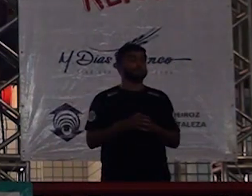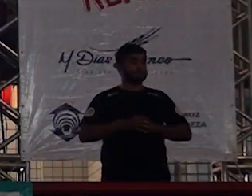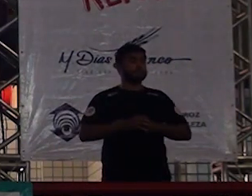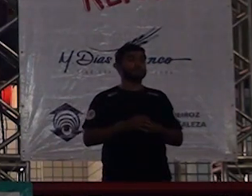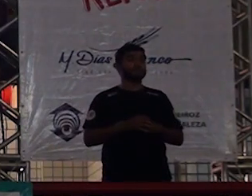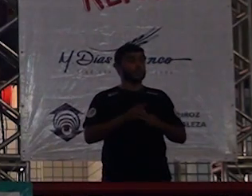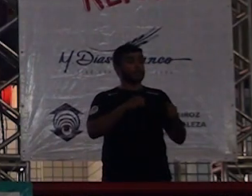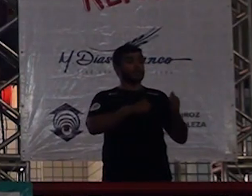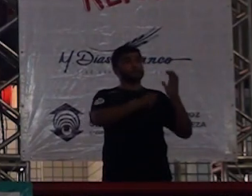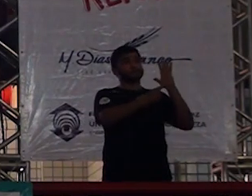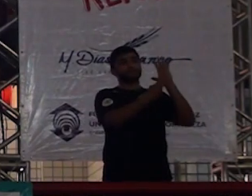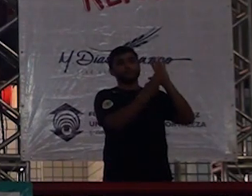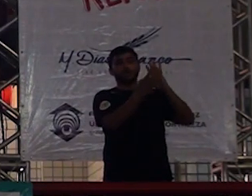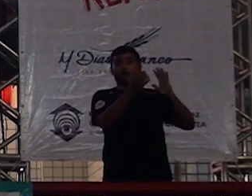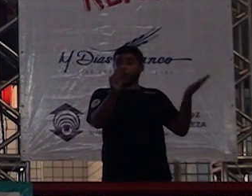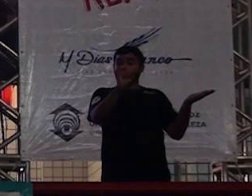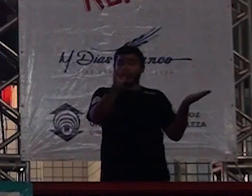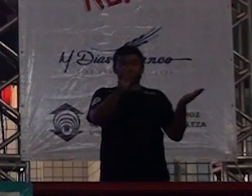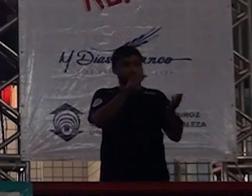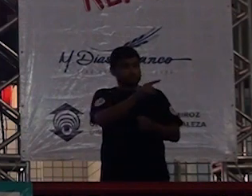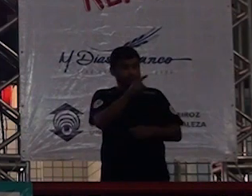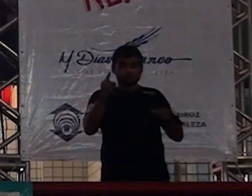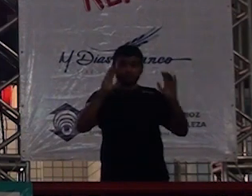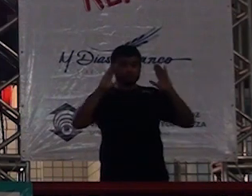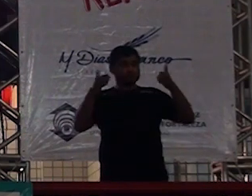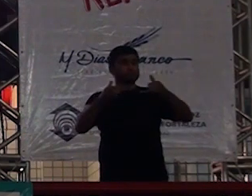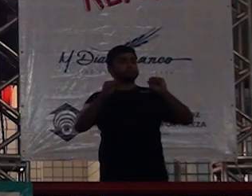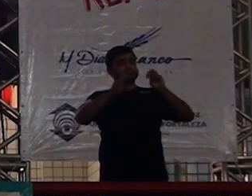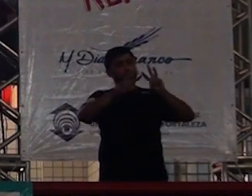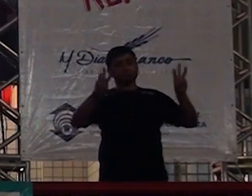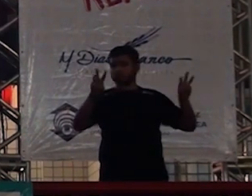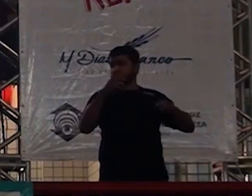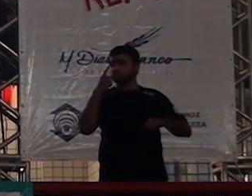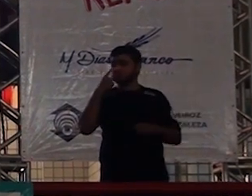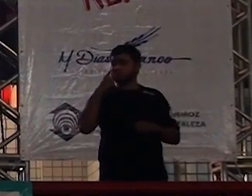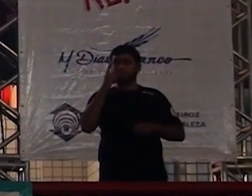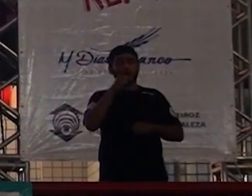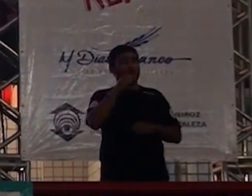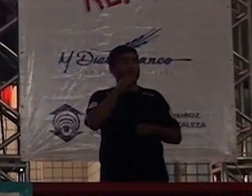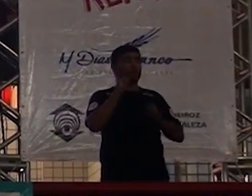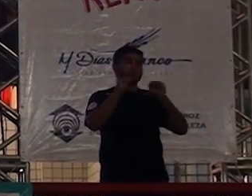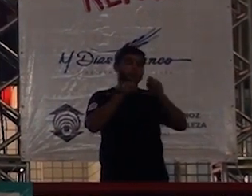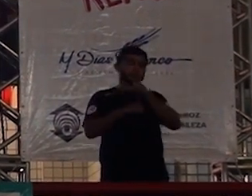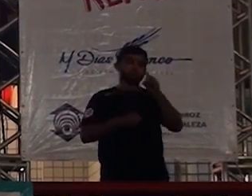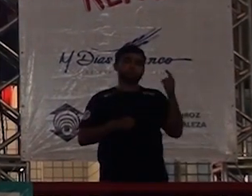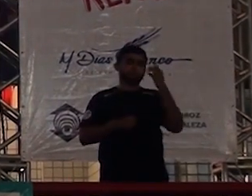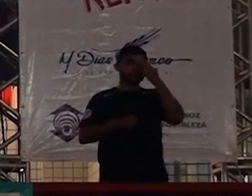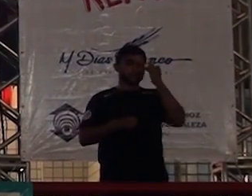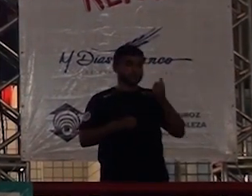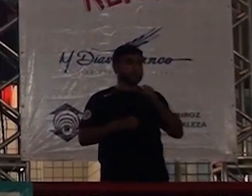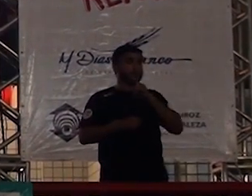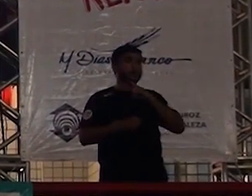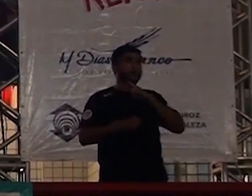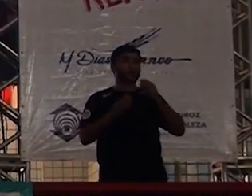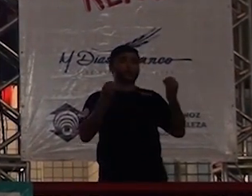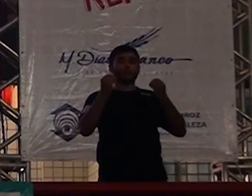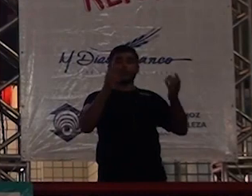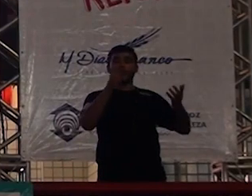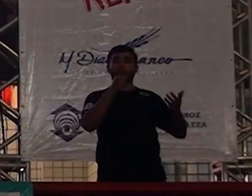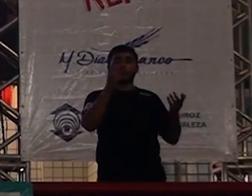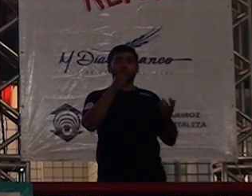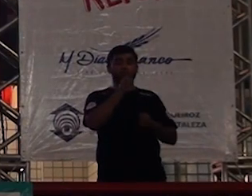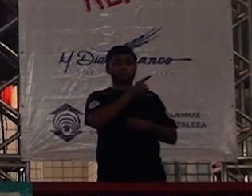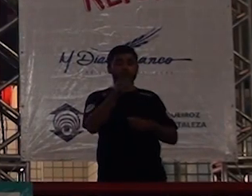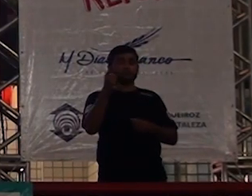Mundial da Água espera por você. Acesse as redes sociais do Fórum para saber mais sobre o maior evento sobre água do mundo e